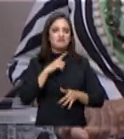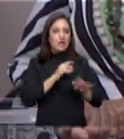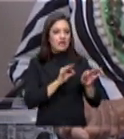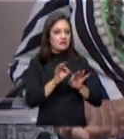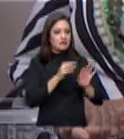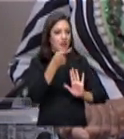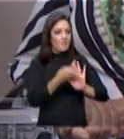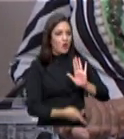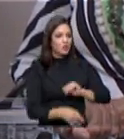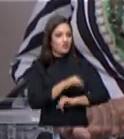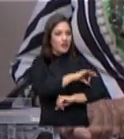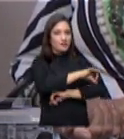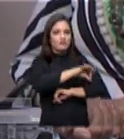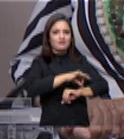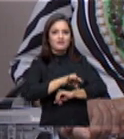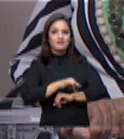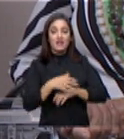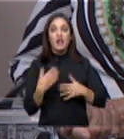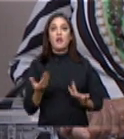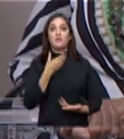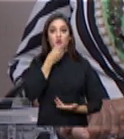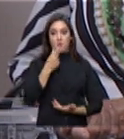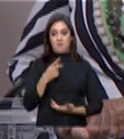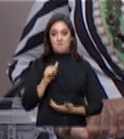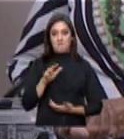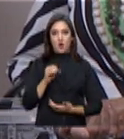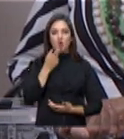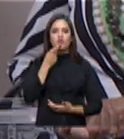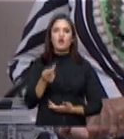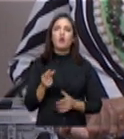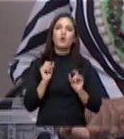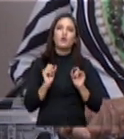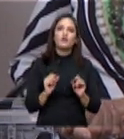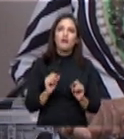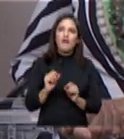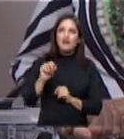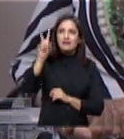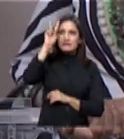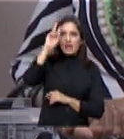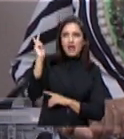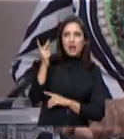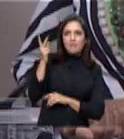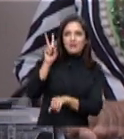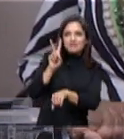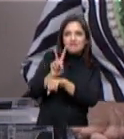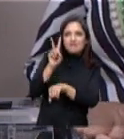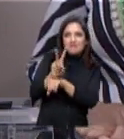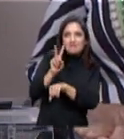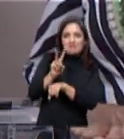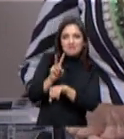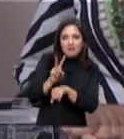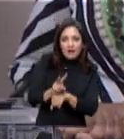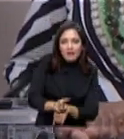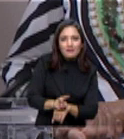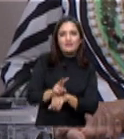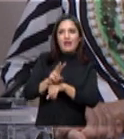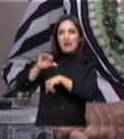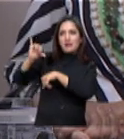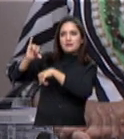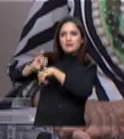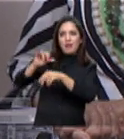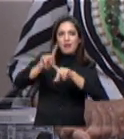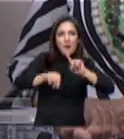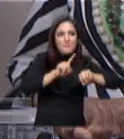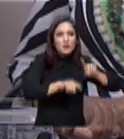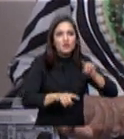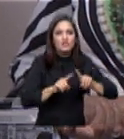projeto monumental, que dizia: preservação da memória e do acervo histórico da Suprema Corte